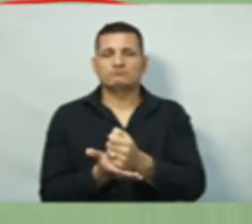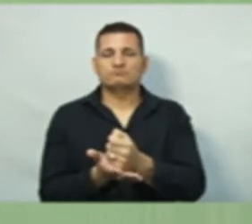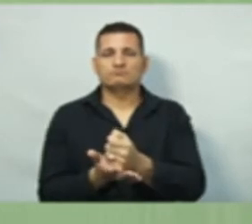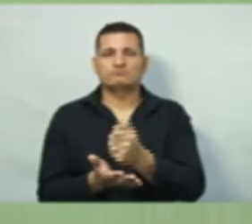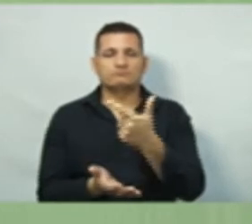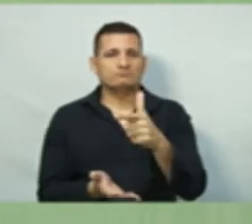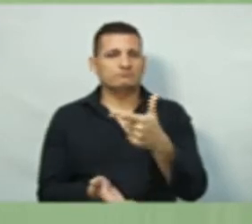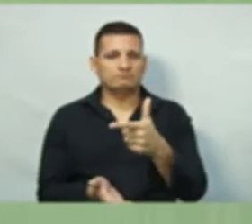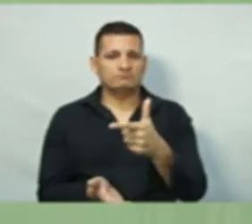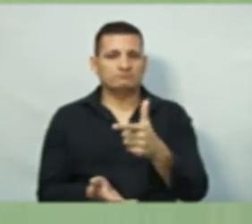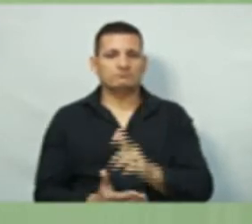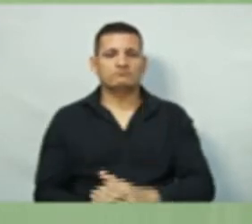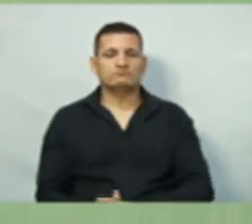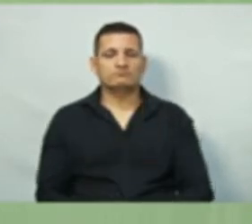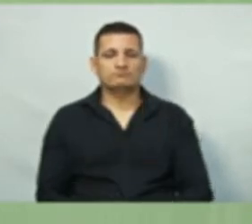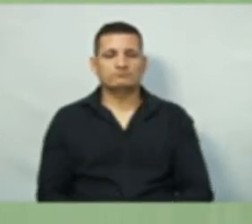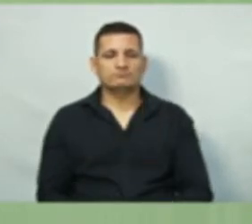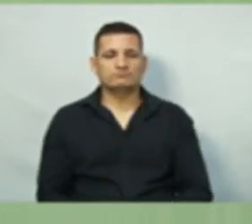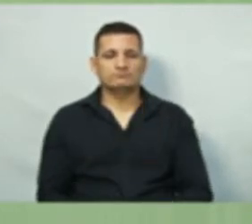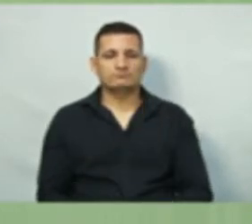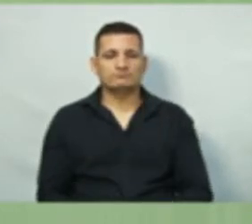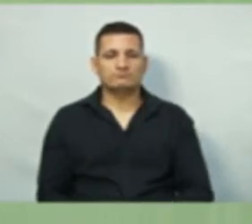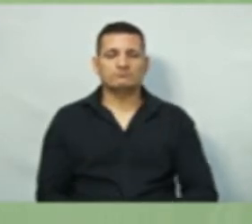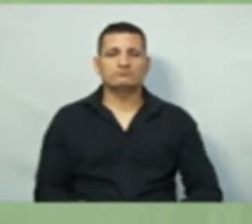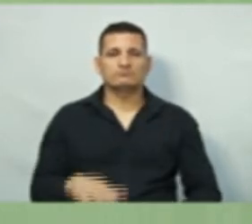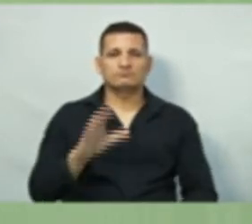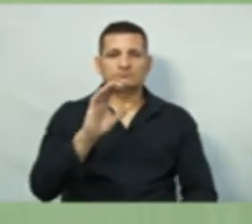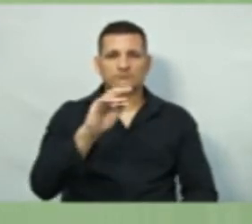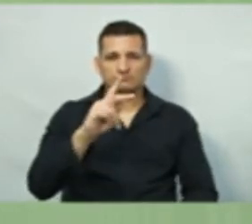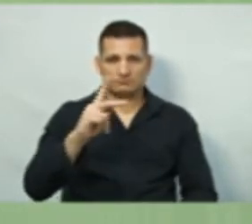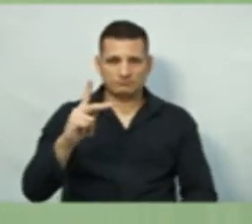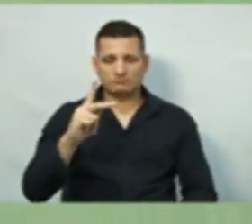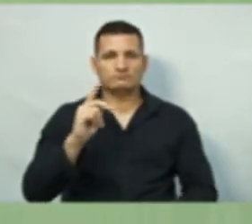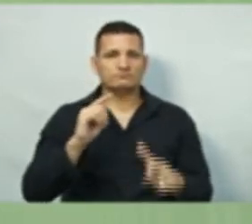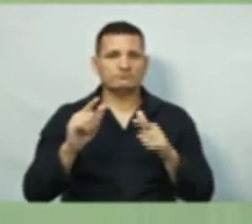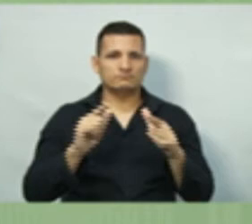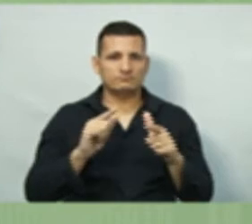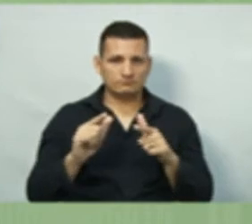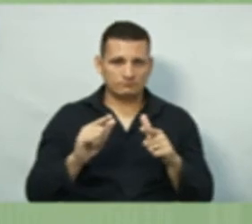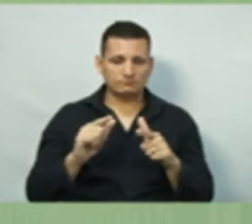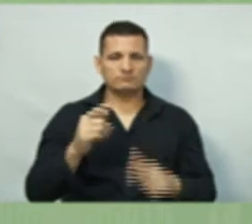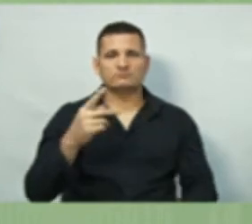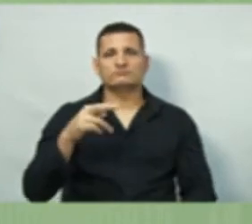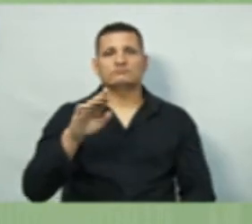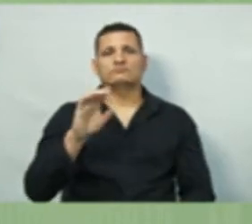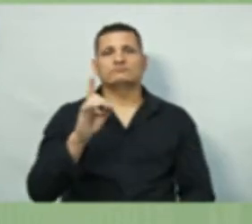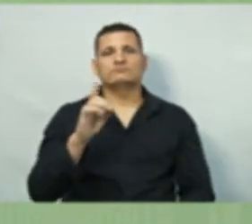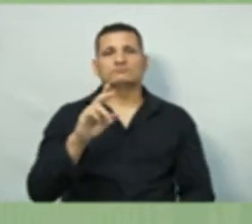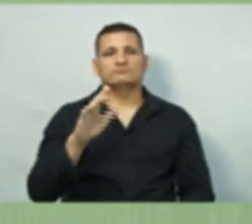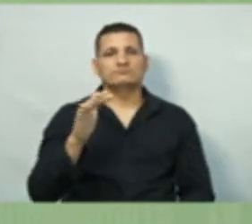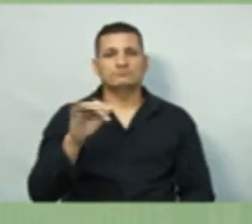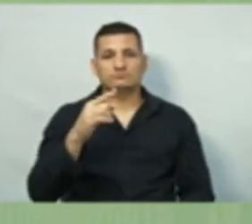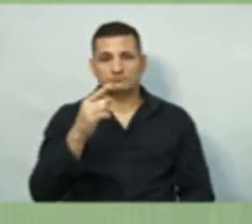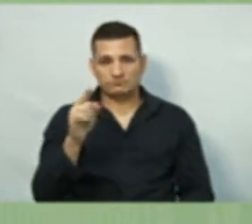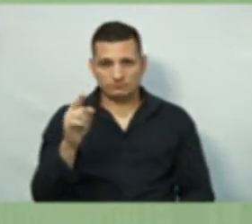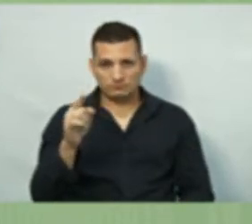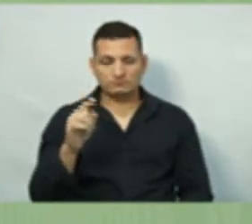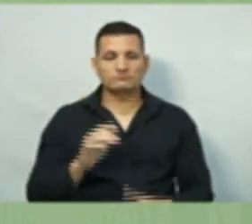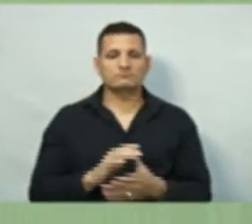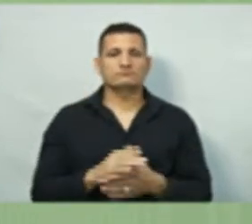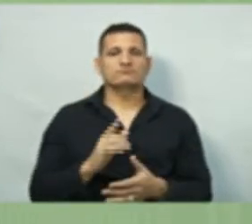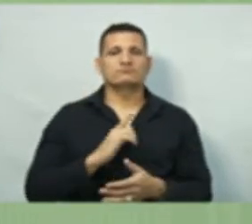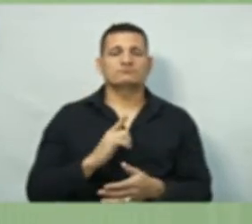emprego. Além das cooperativas de trabalho, de produção e de serviços, temos as cooperativas